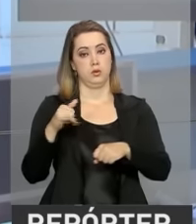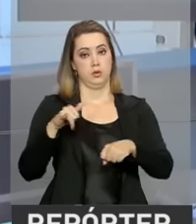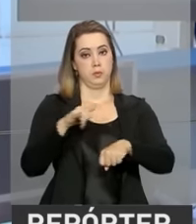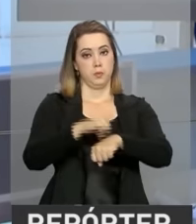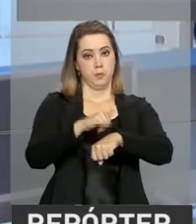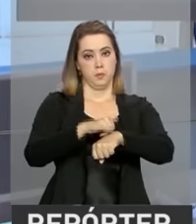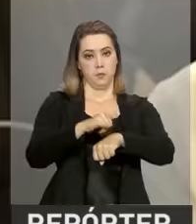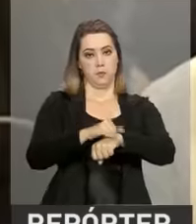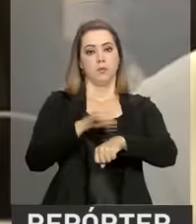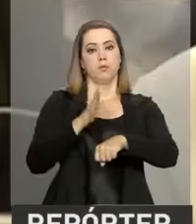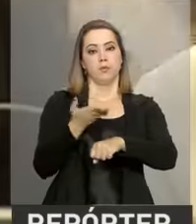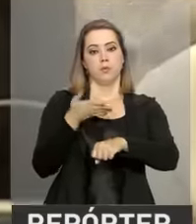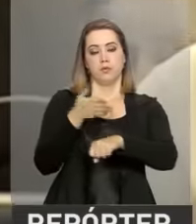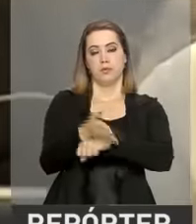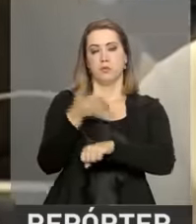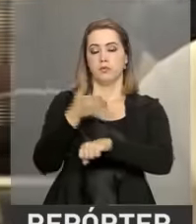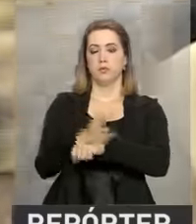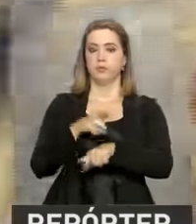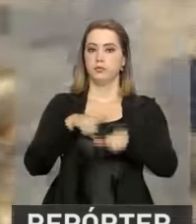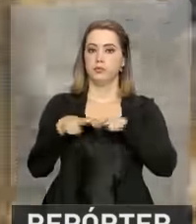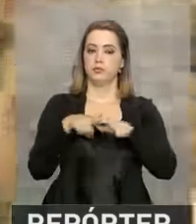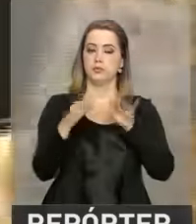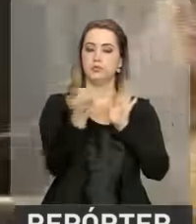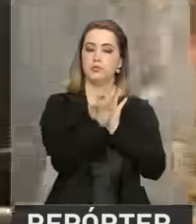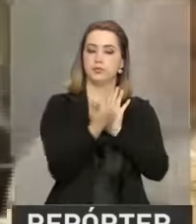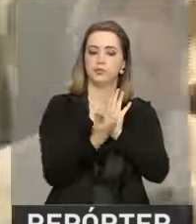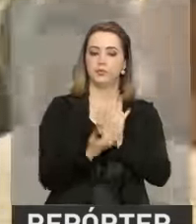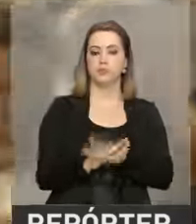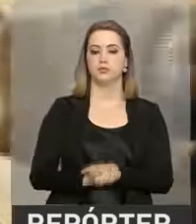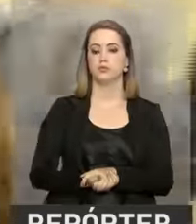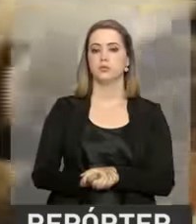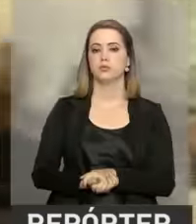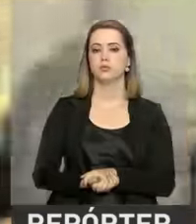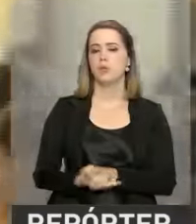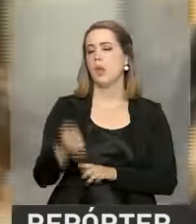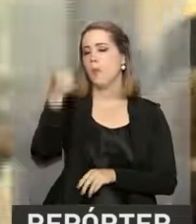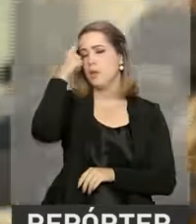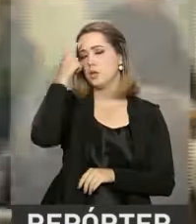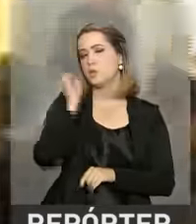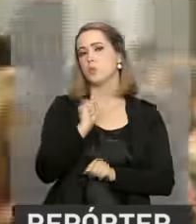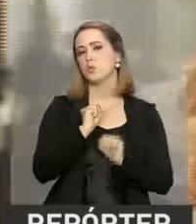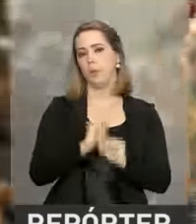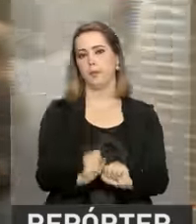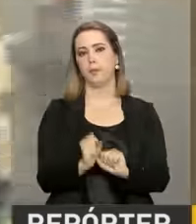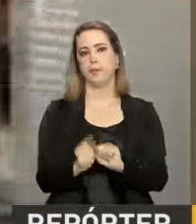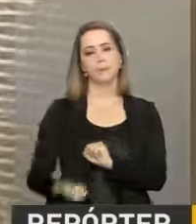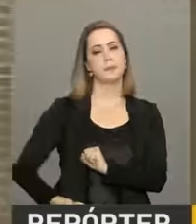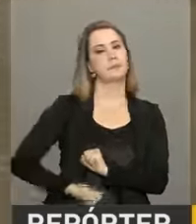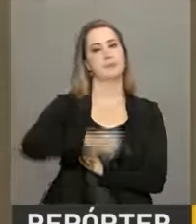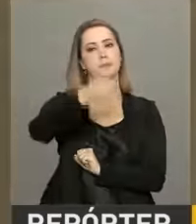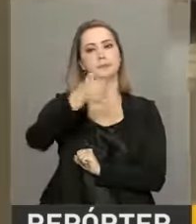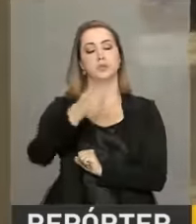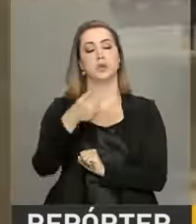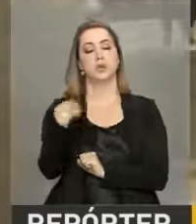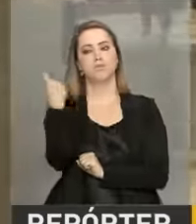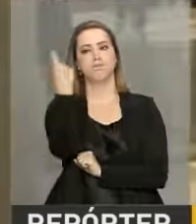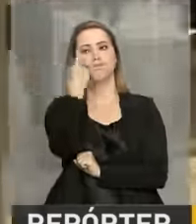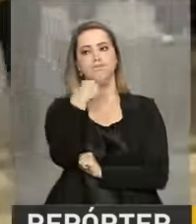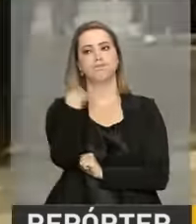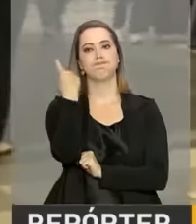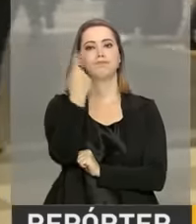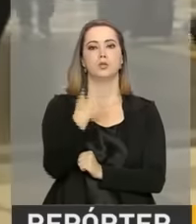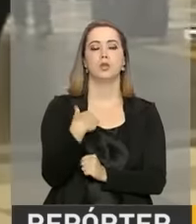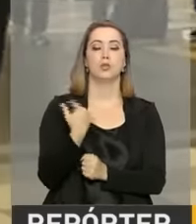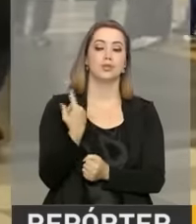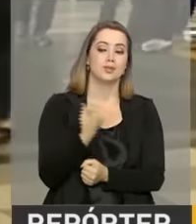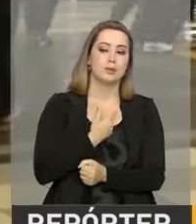iniciativa. Já pensou se desse para tornar menos entediante aquelas horas a fio que muitas vezes a gente é obrigado a